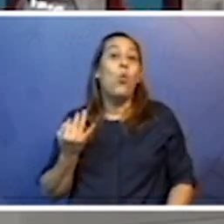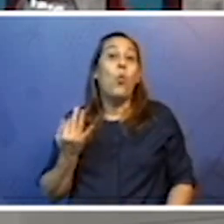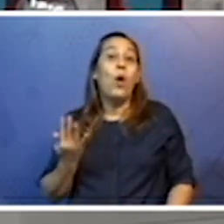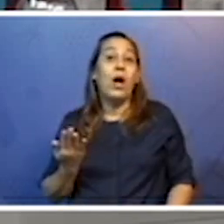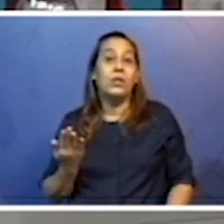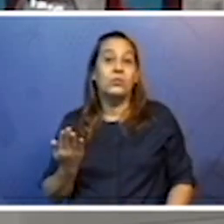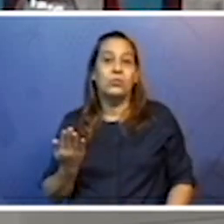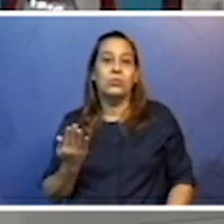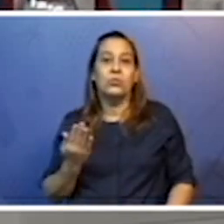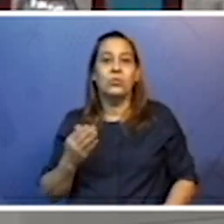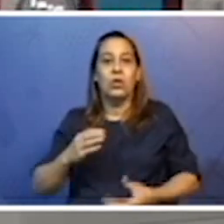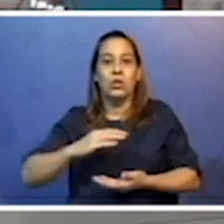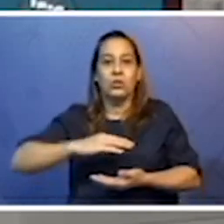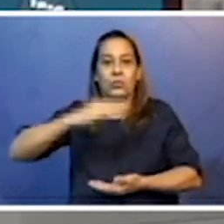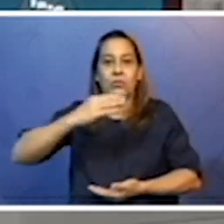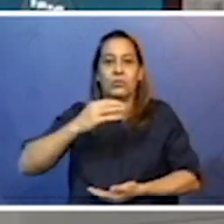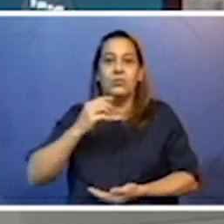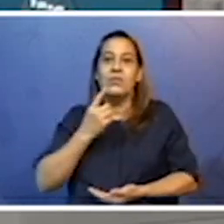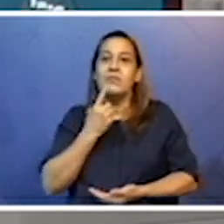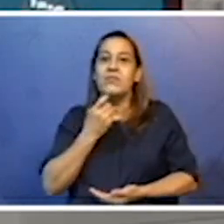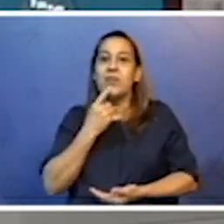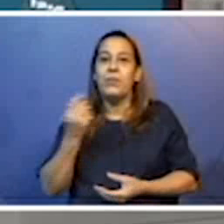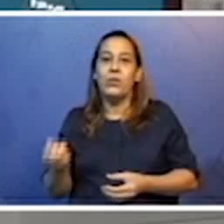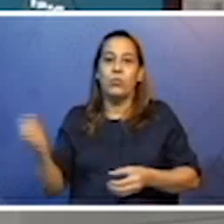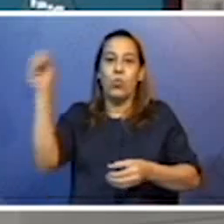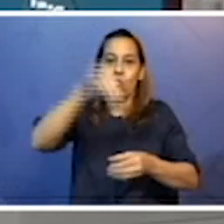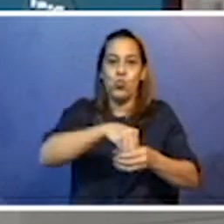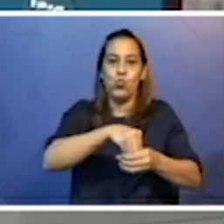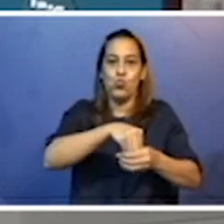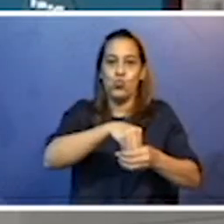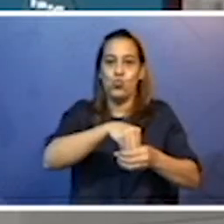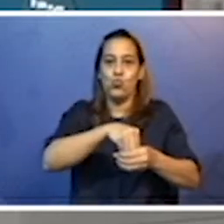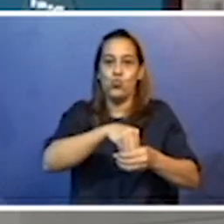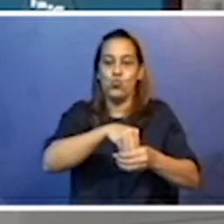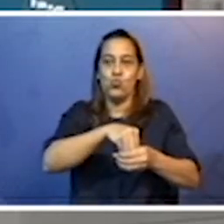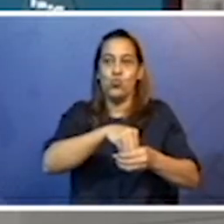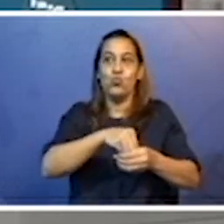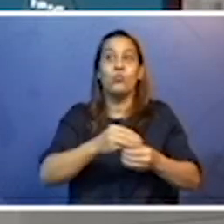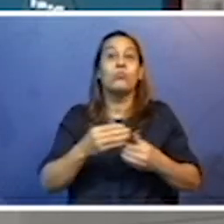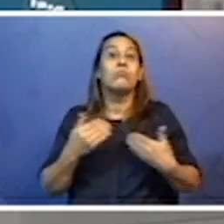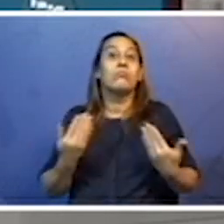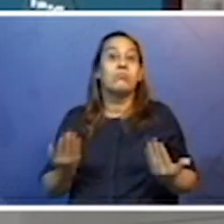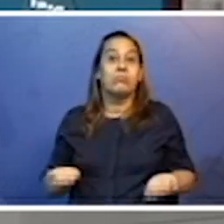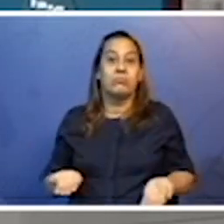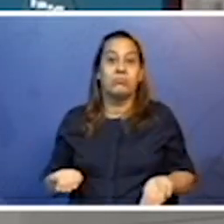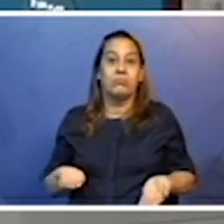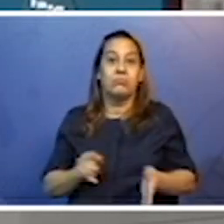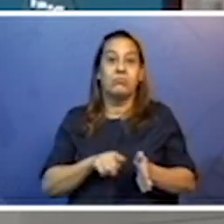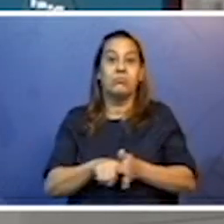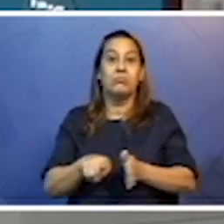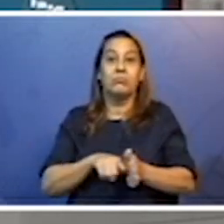são necessários para esvaziar o recipiente A?